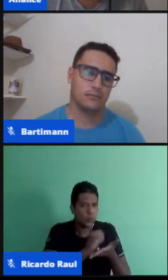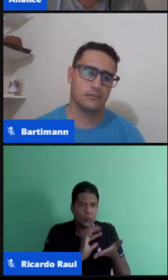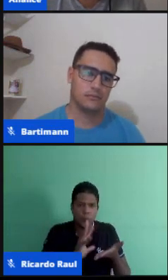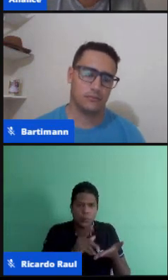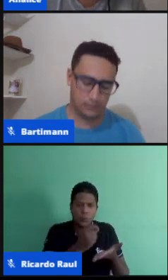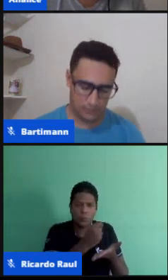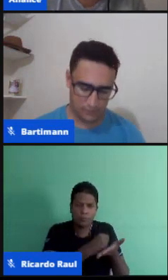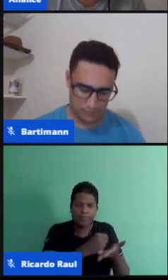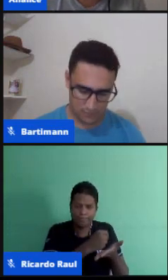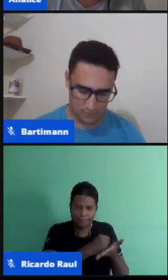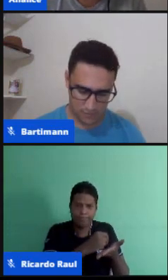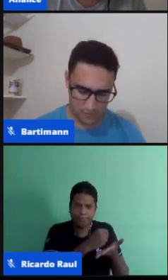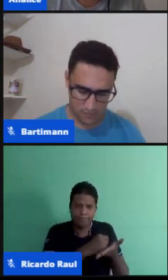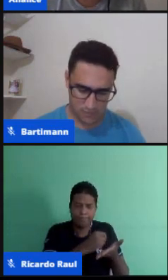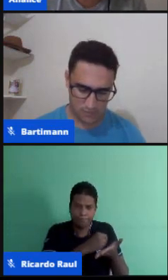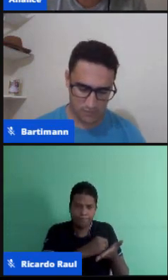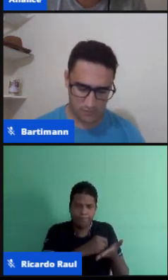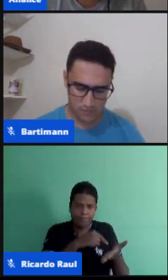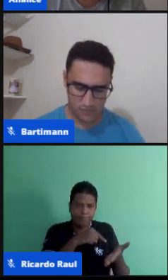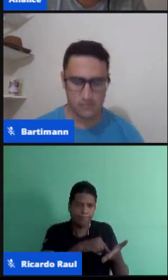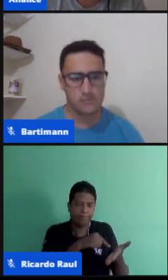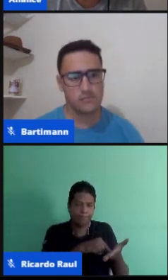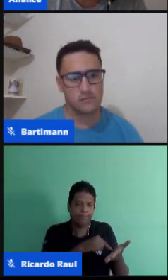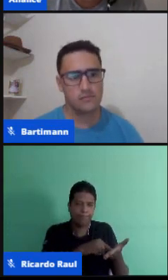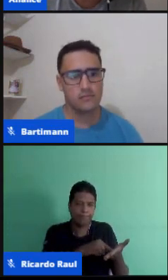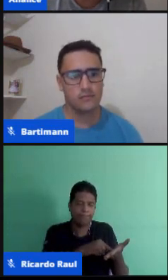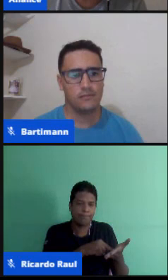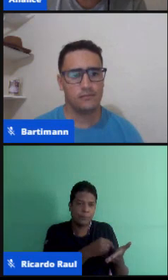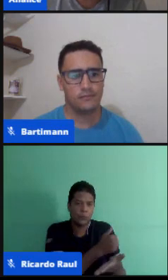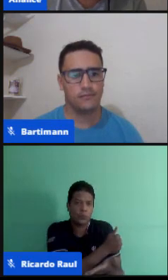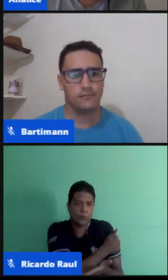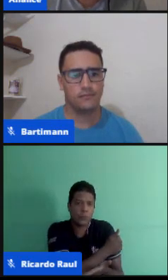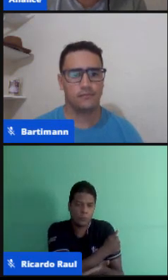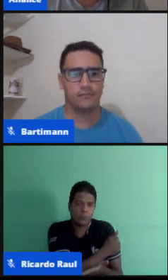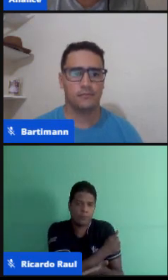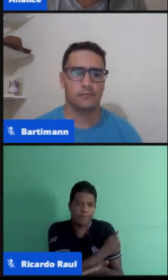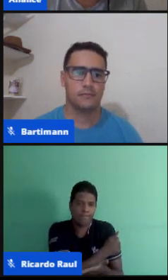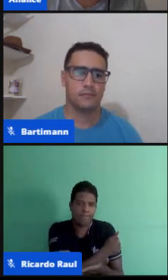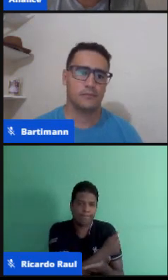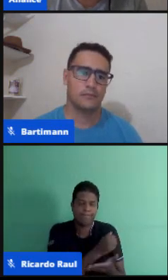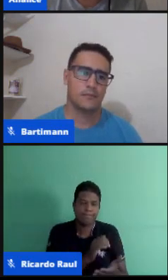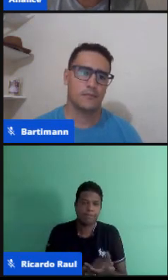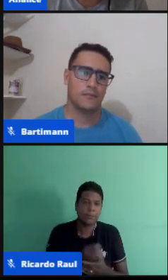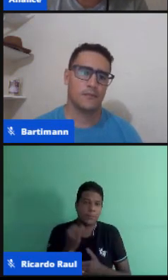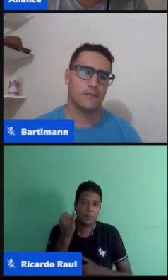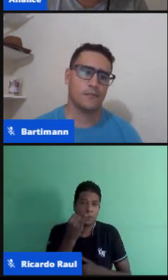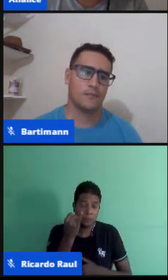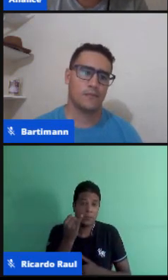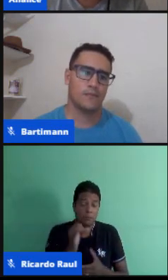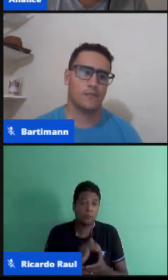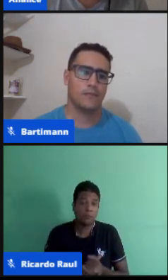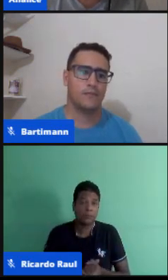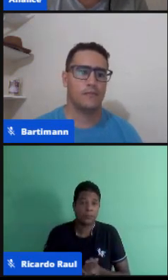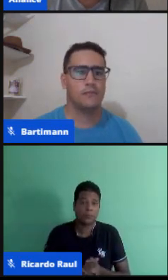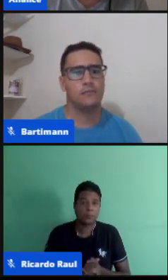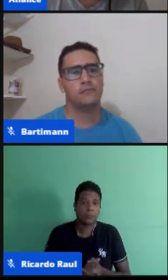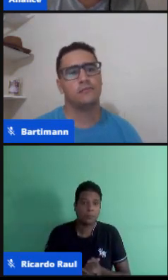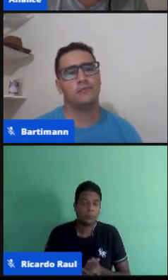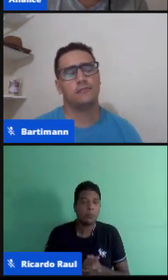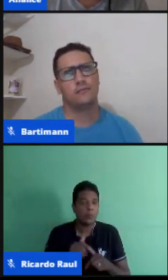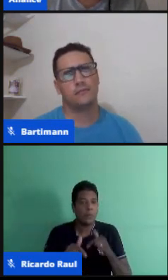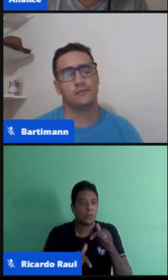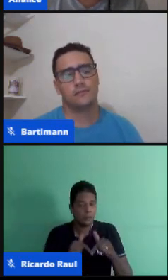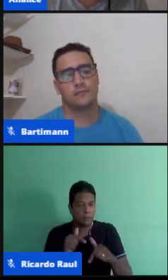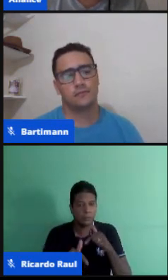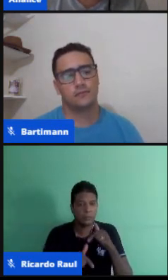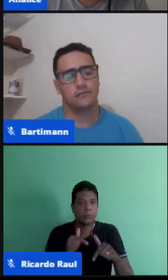fazem, tá? Tudo que vocês fazem com os alunos, vocês registrem. Isso é uma forma de garantir bastante o trabalho